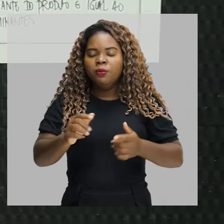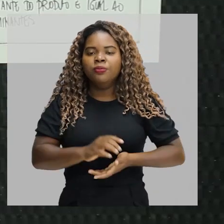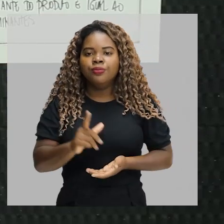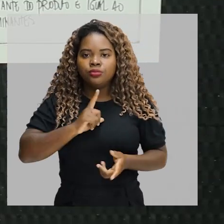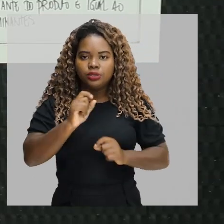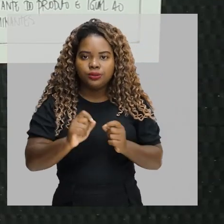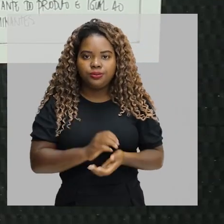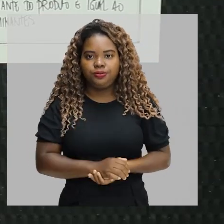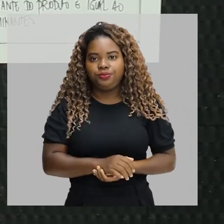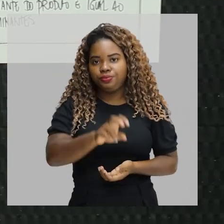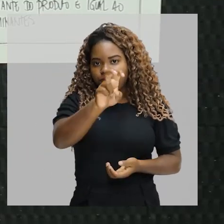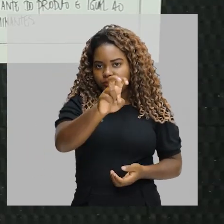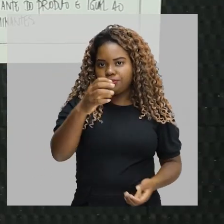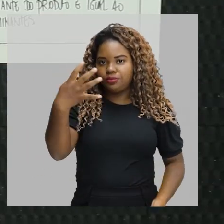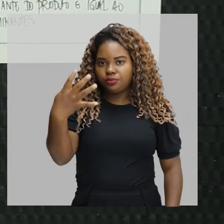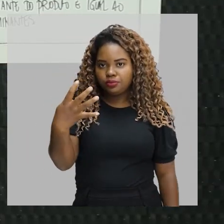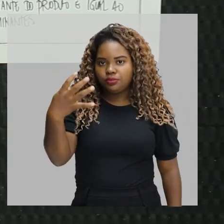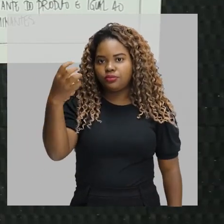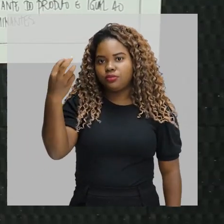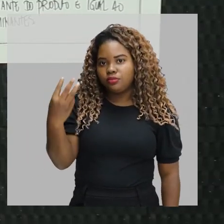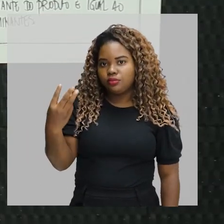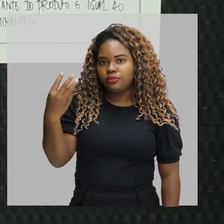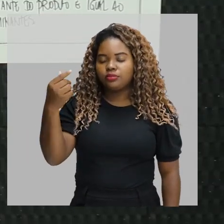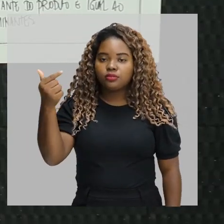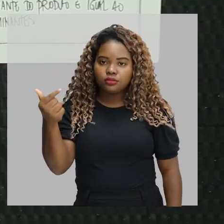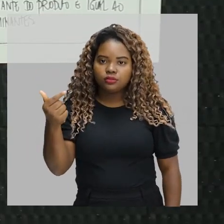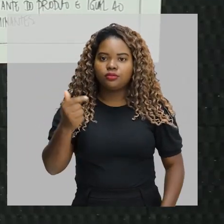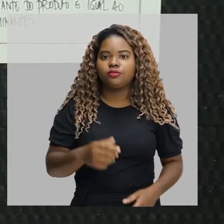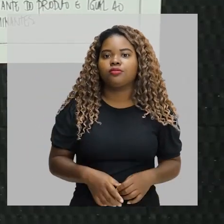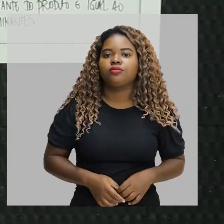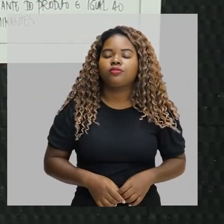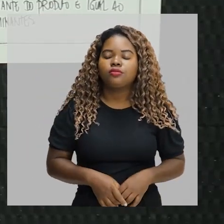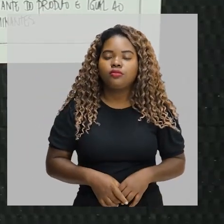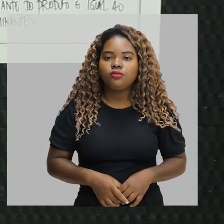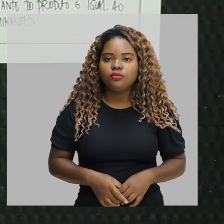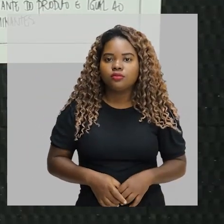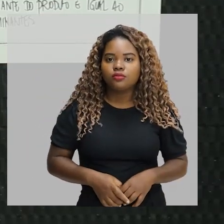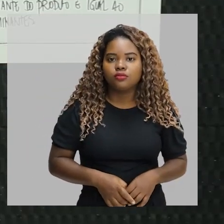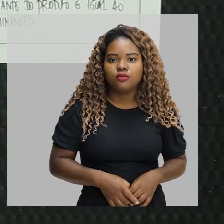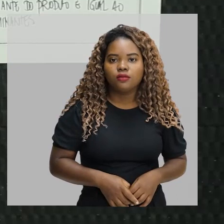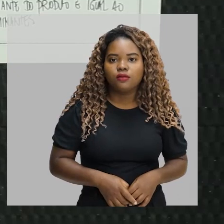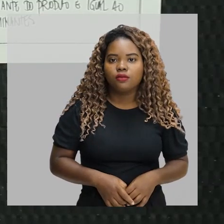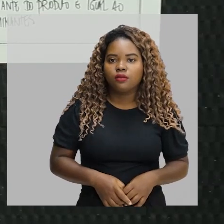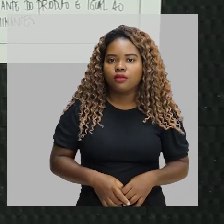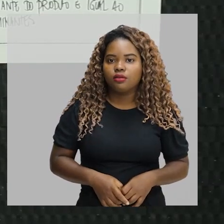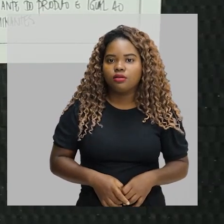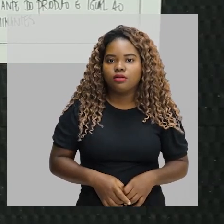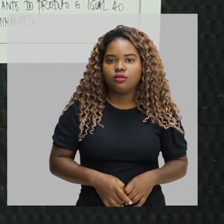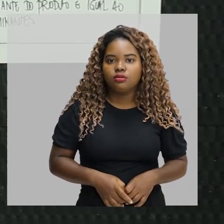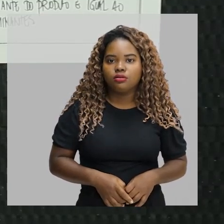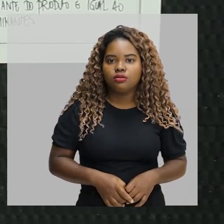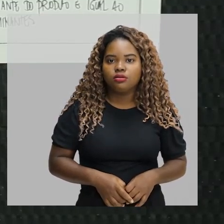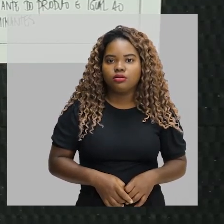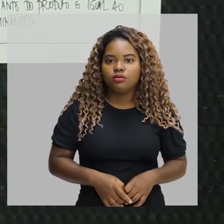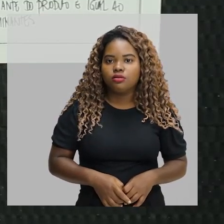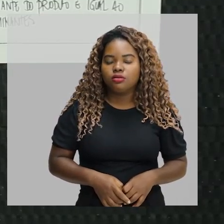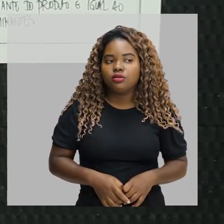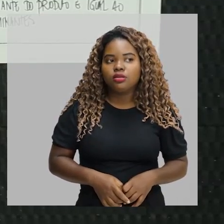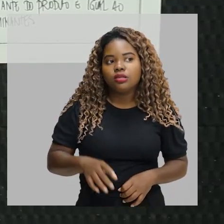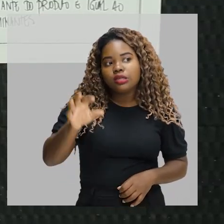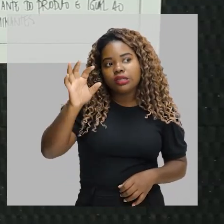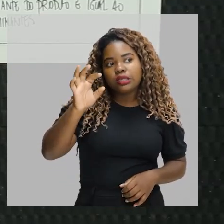pelos elementos 5, 4, 3 e 2. Certo? Então, olha só, vamos supor que